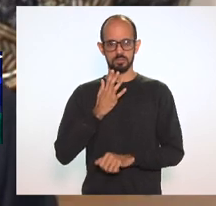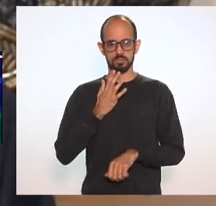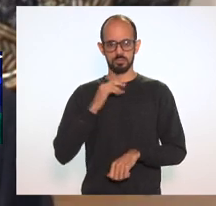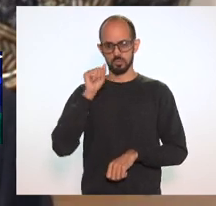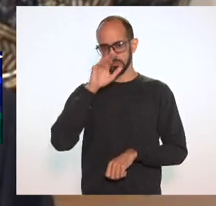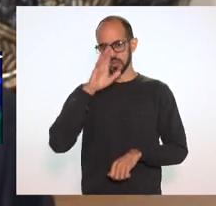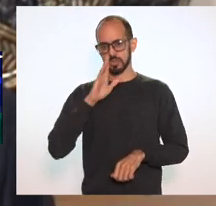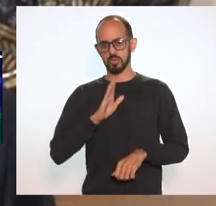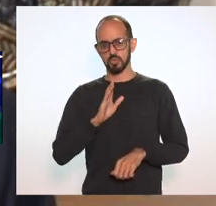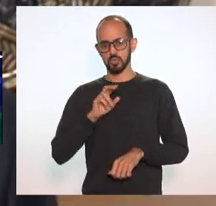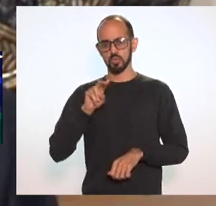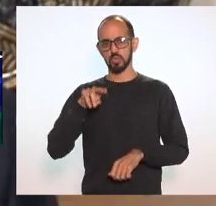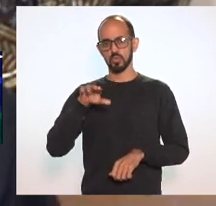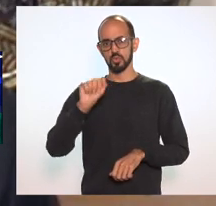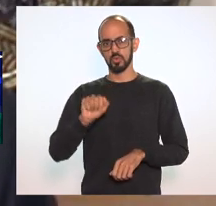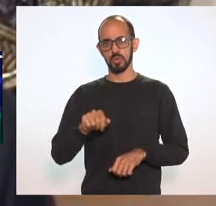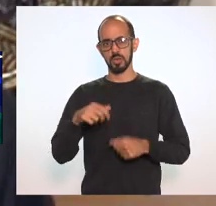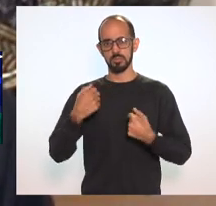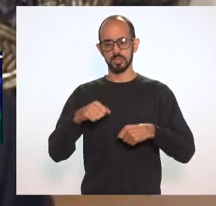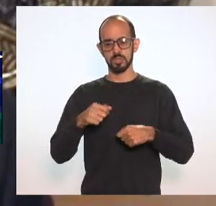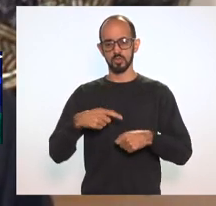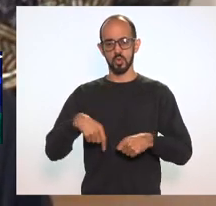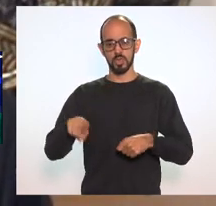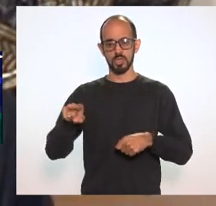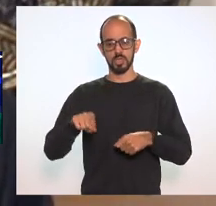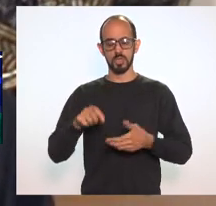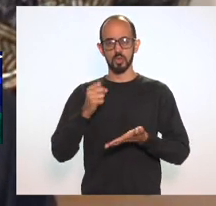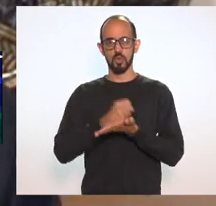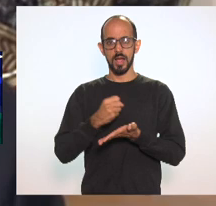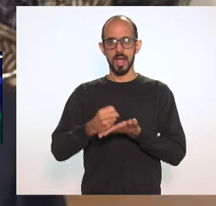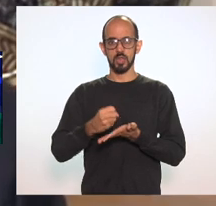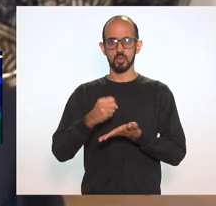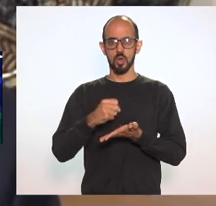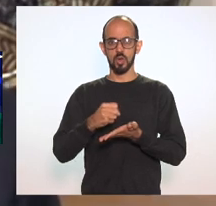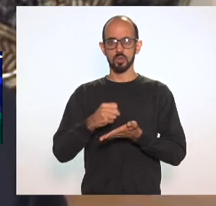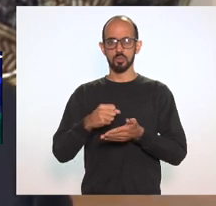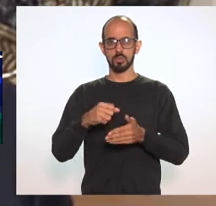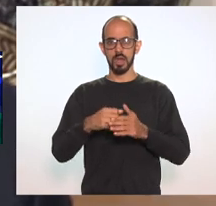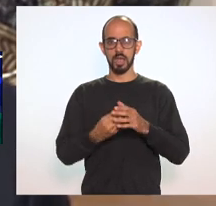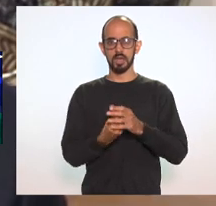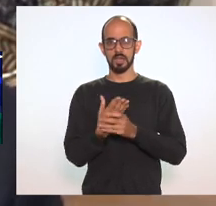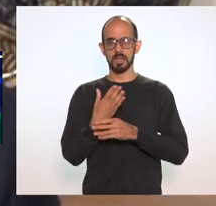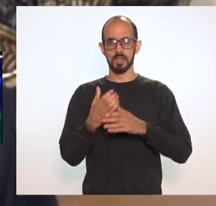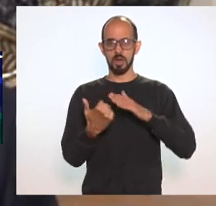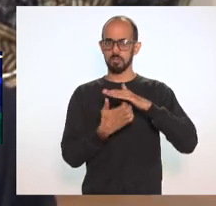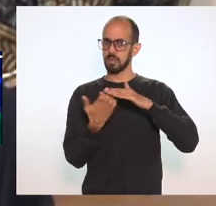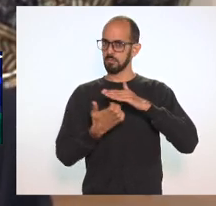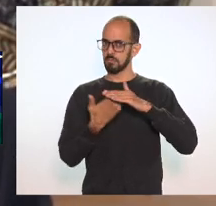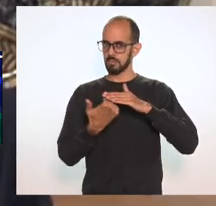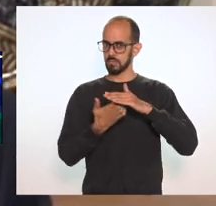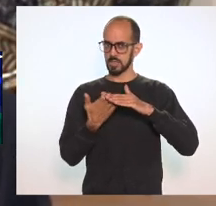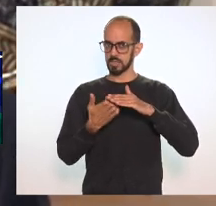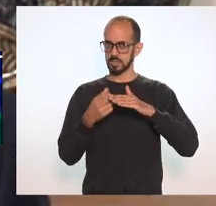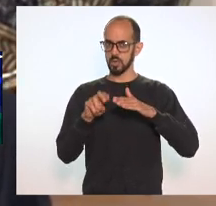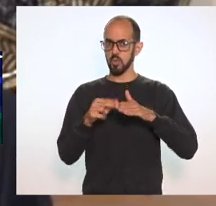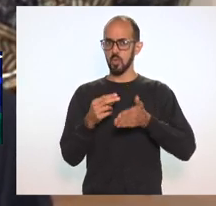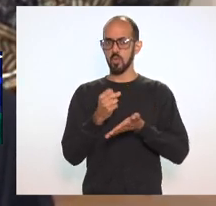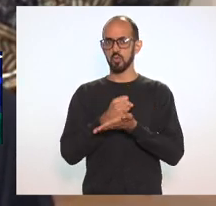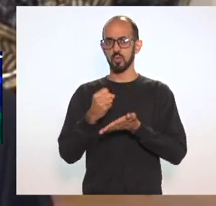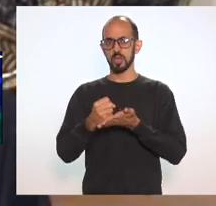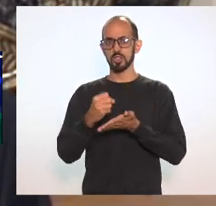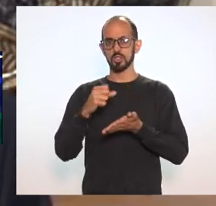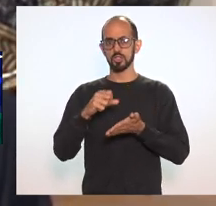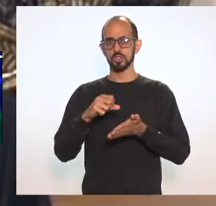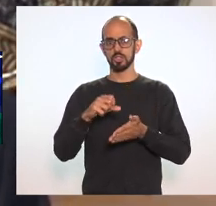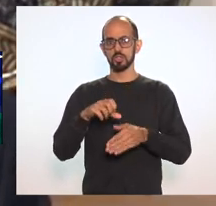nunca tiveram aqui numa Junta Comercial abrir um negócio é ou não registro civil de pessoas jurídicas nunca